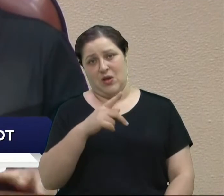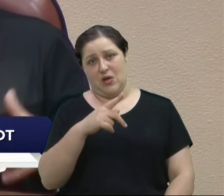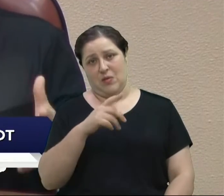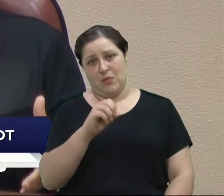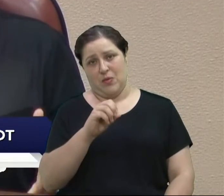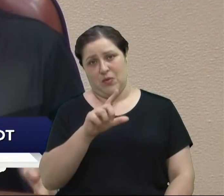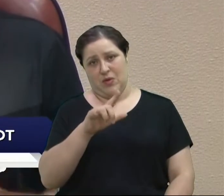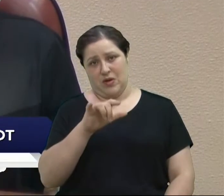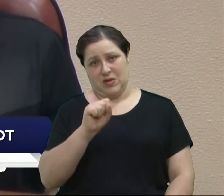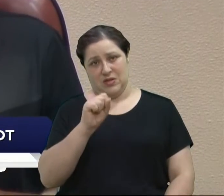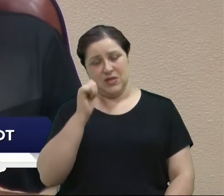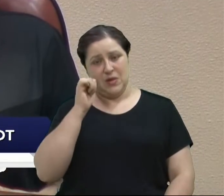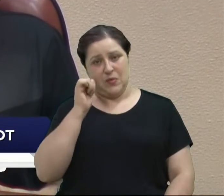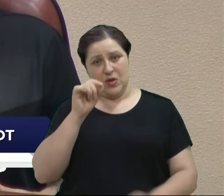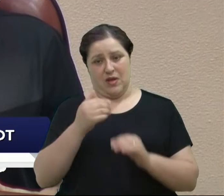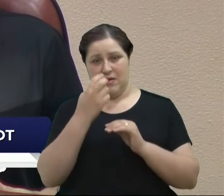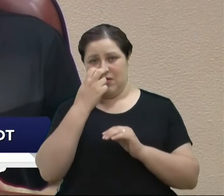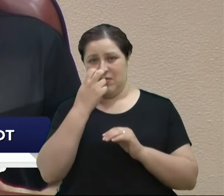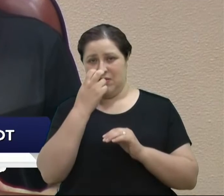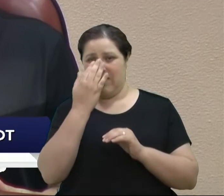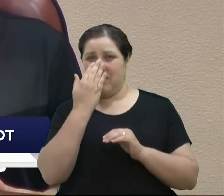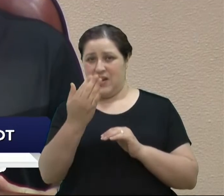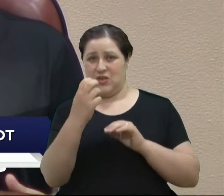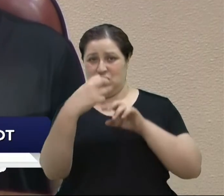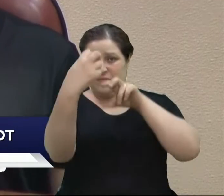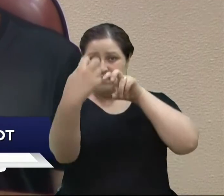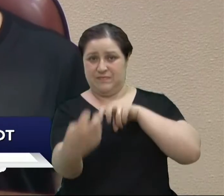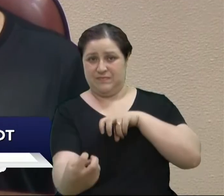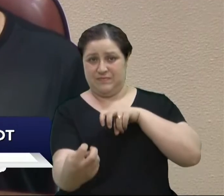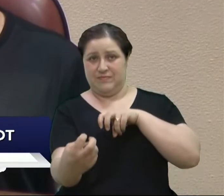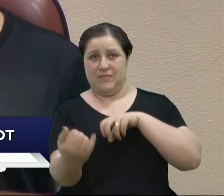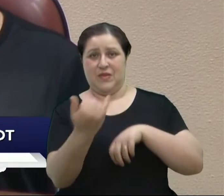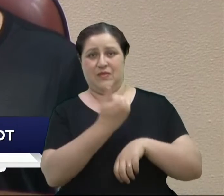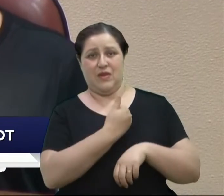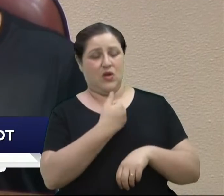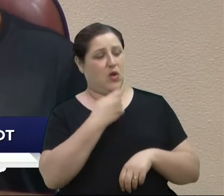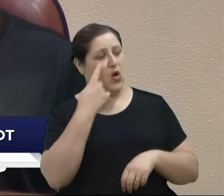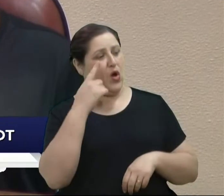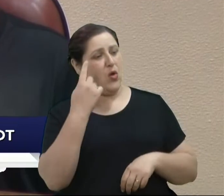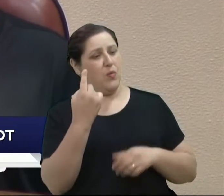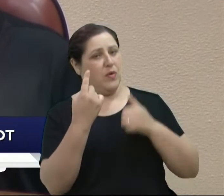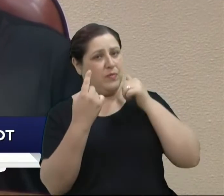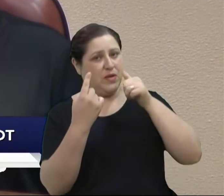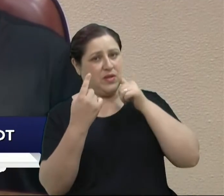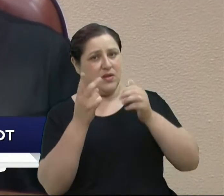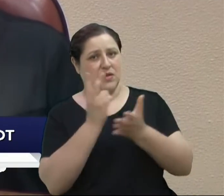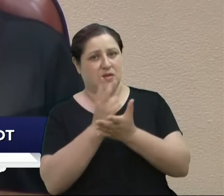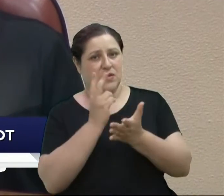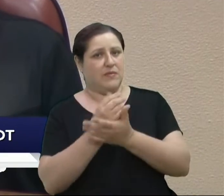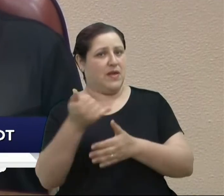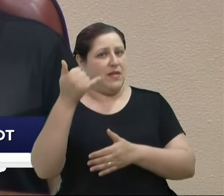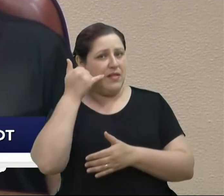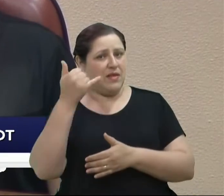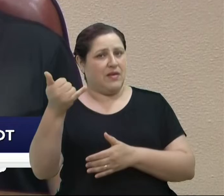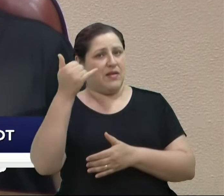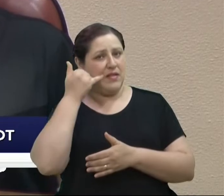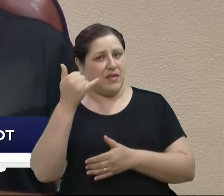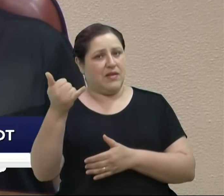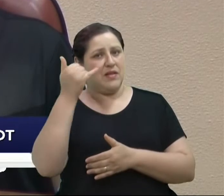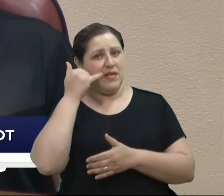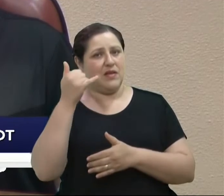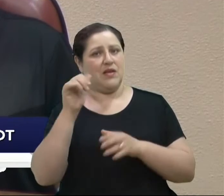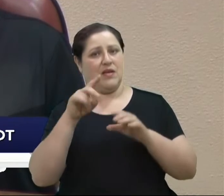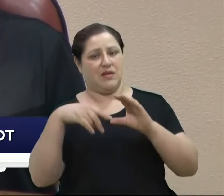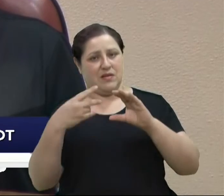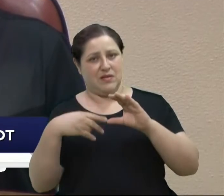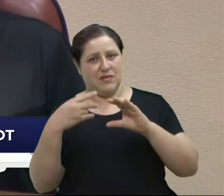menina que estava sentada na minha frente, tem uma guria lá da Câmara de Vereadores que não para de encher o saco, ela liga todo dia lá para mim, lá